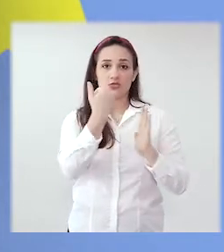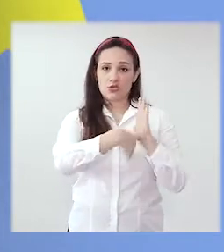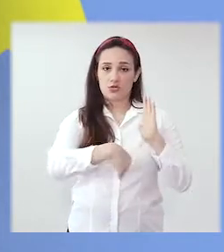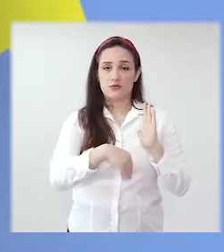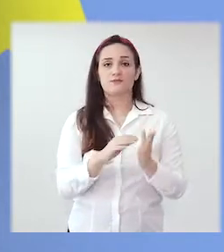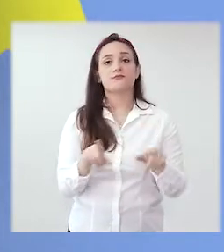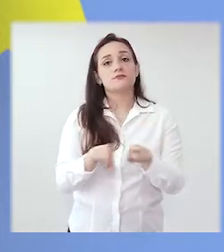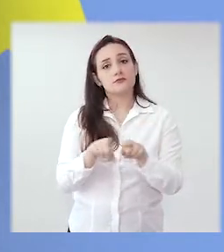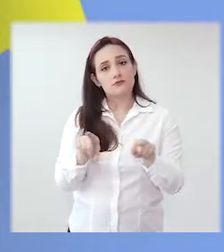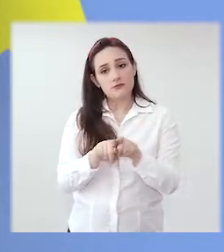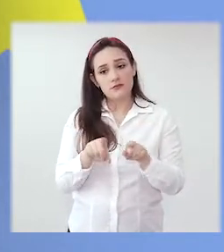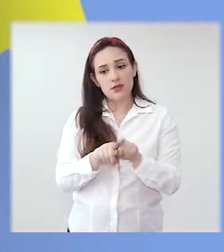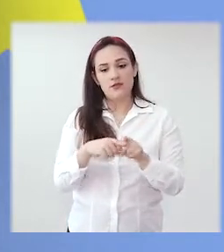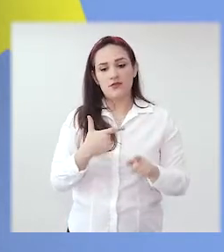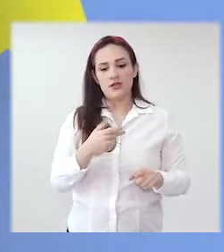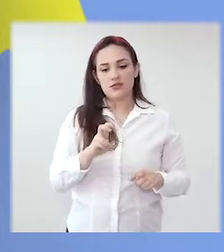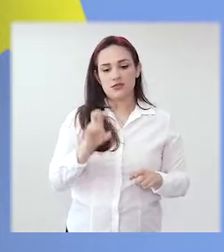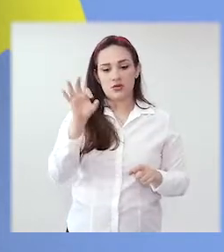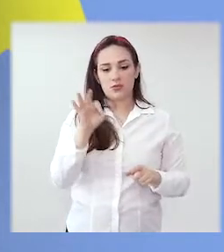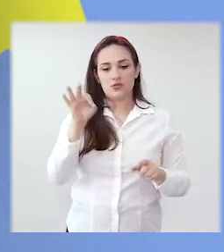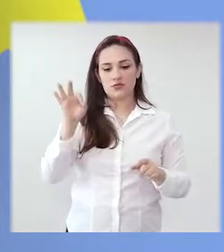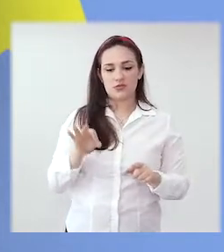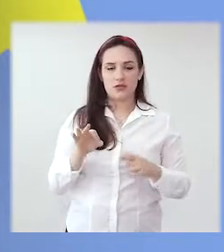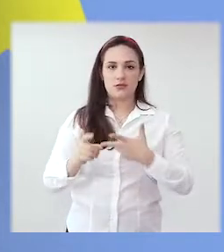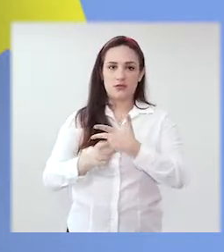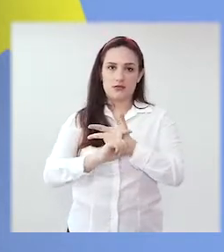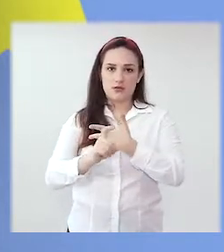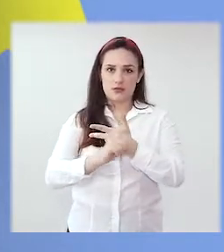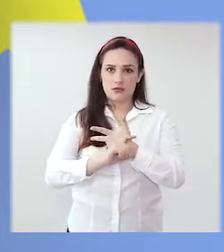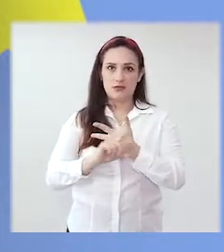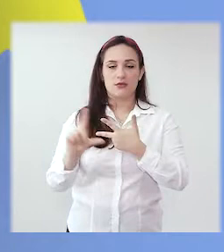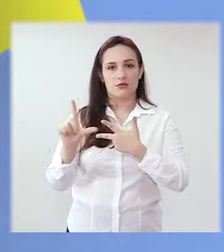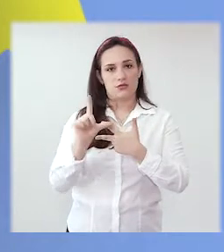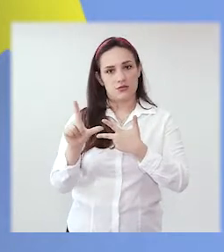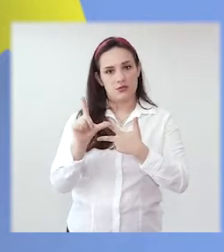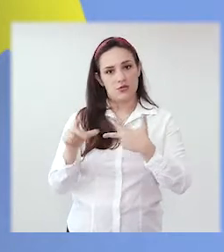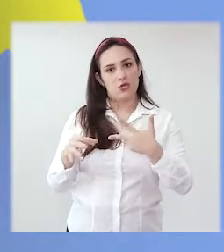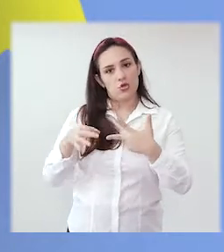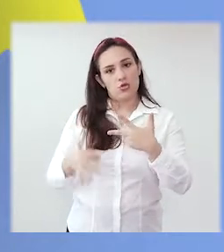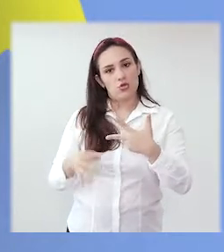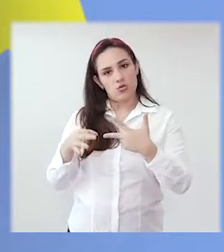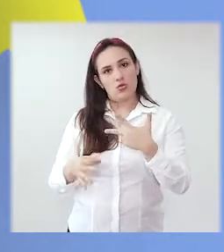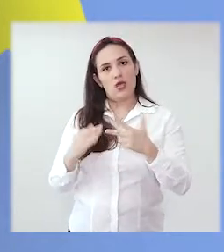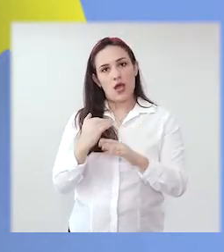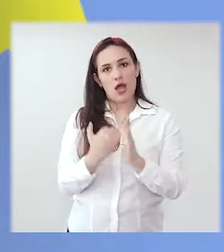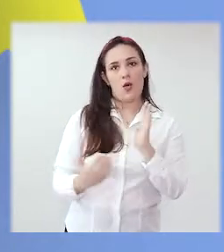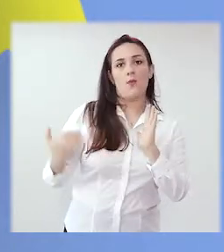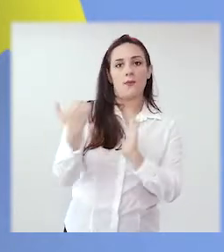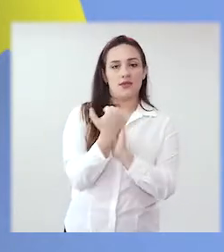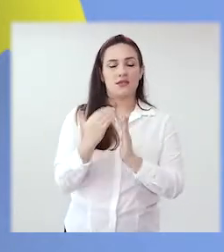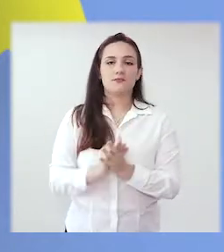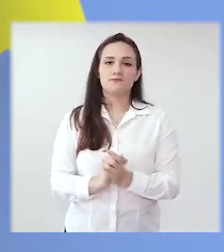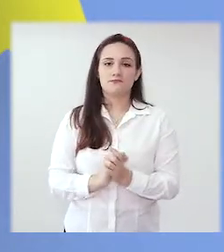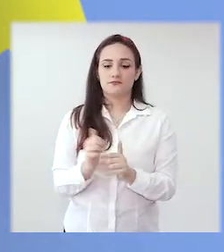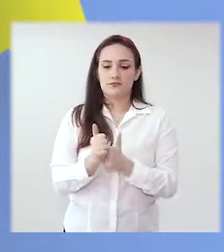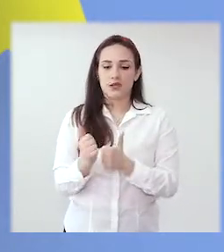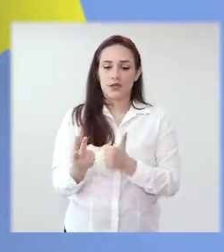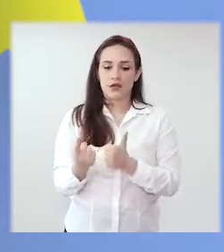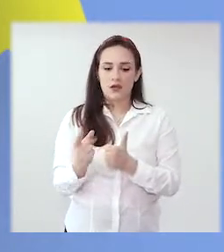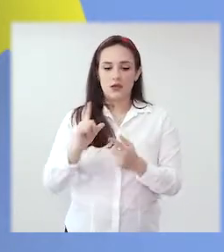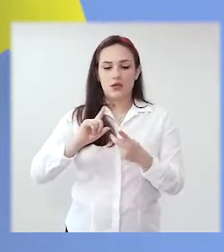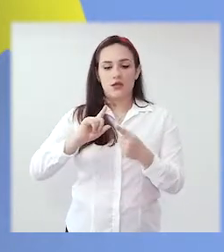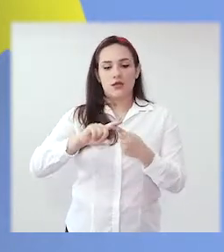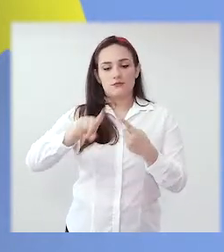e 25% para os poderes Executivo, Legislativo e Judiciário. O Tribunal de Contas, o